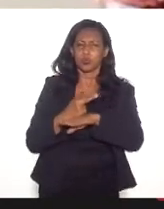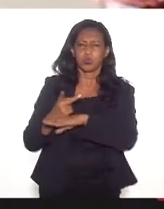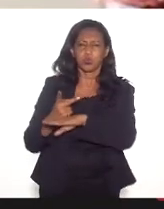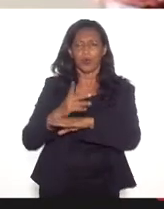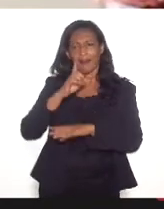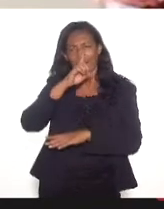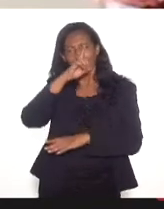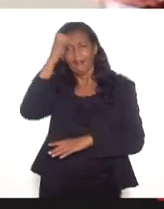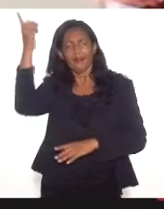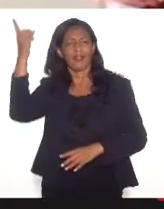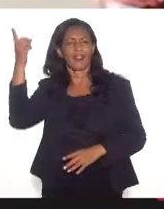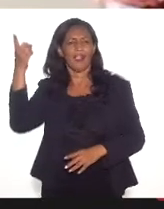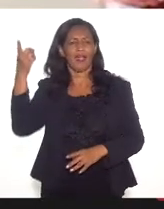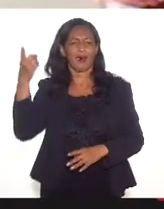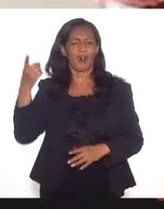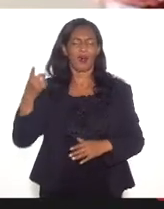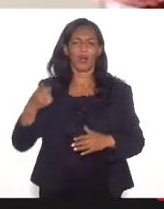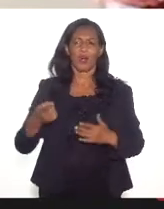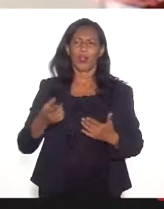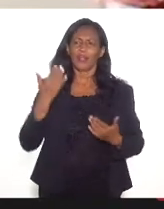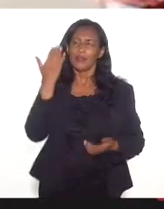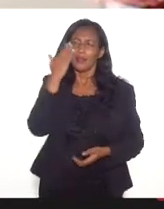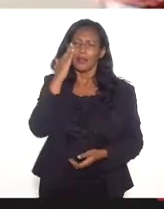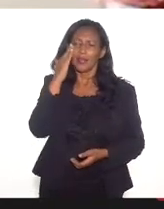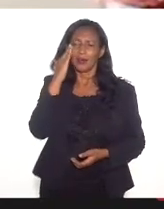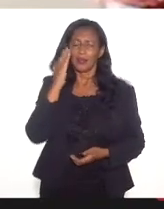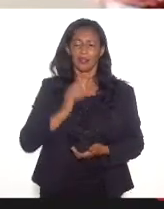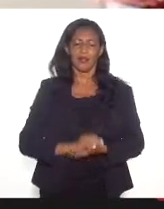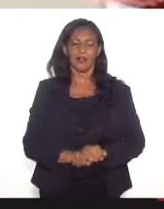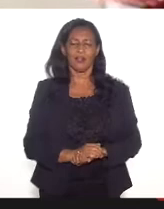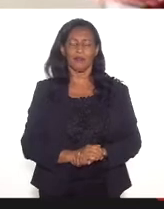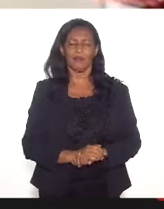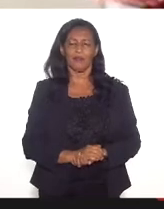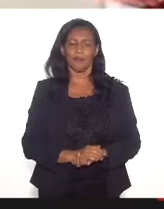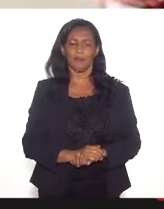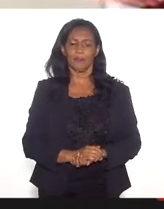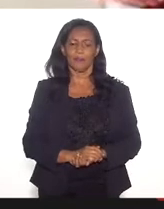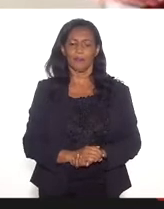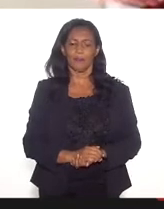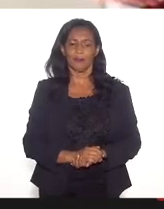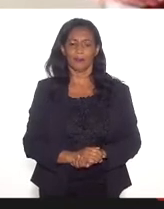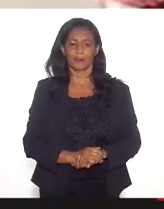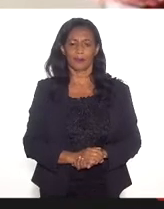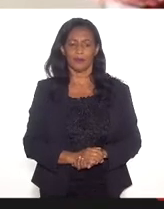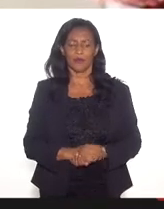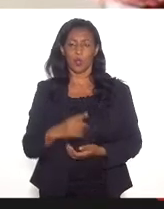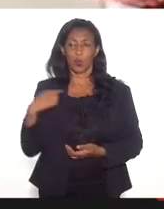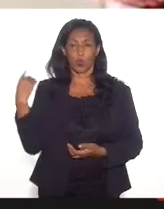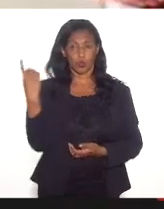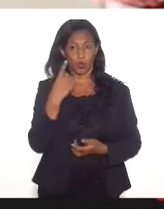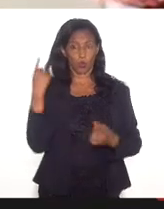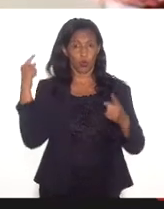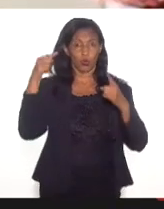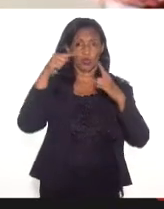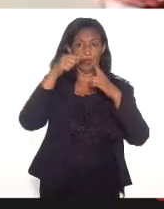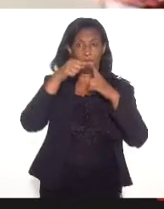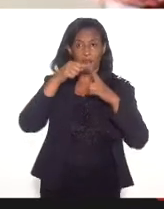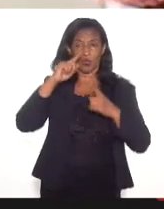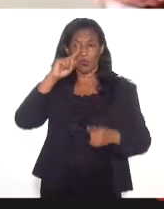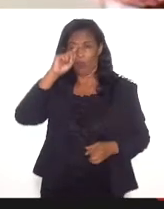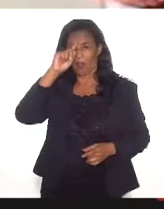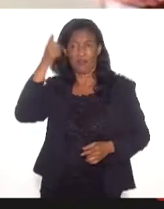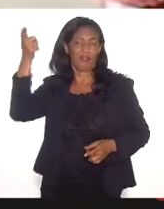inventividade, mas entender que, além de, o nosso desafio não é inventar a roda,